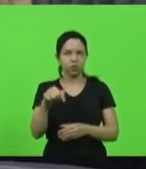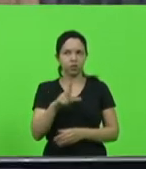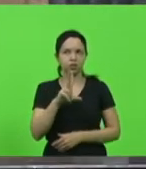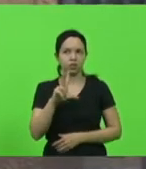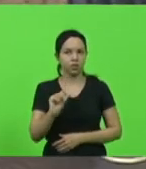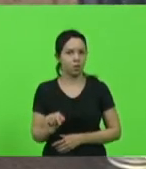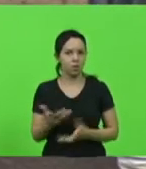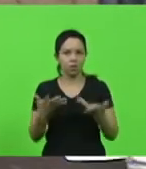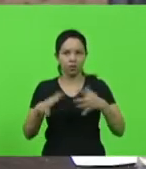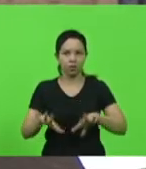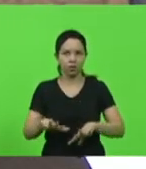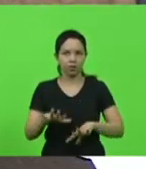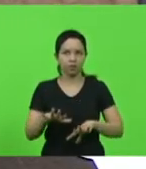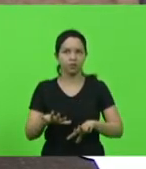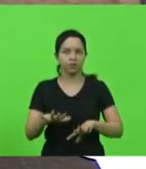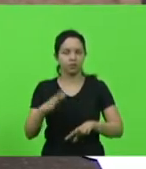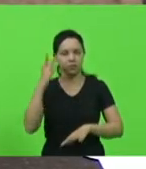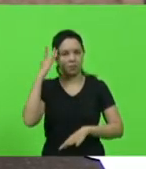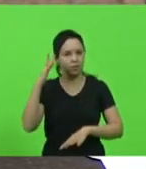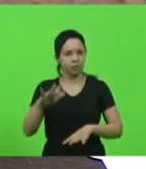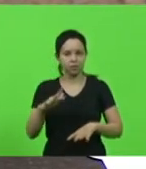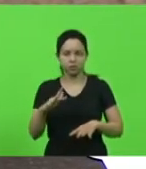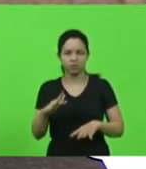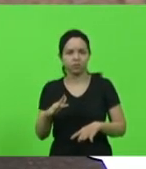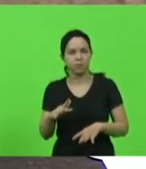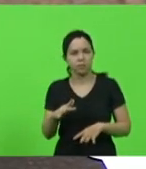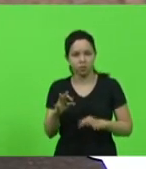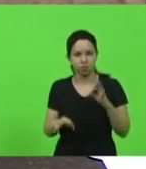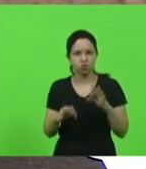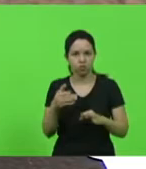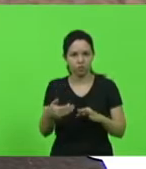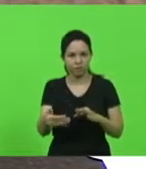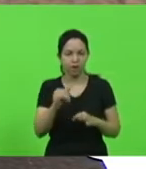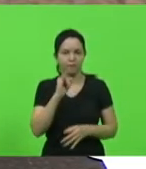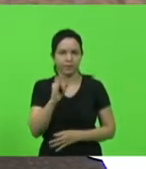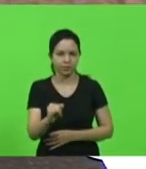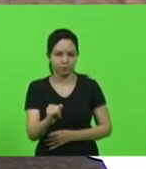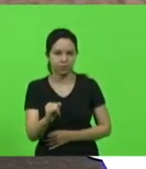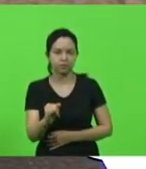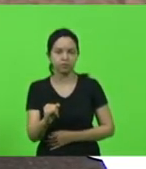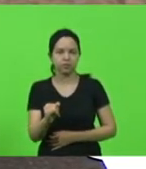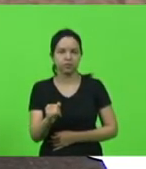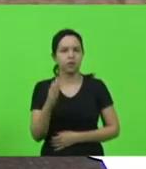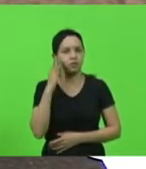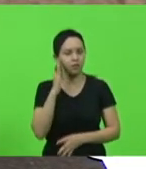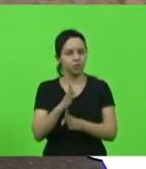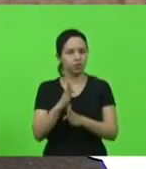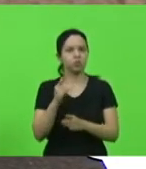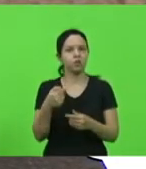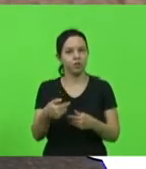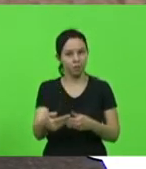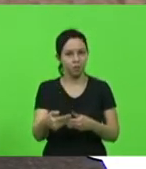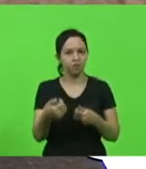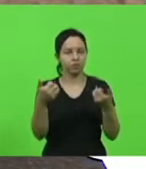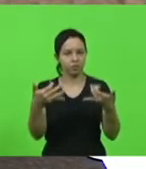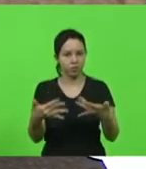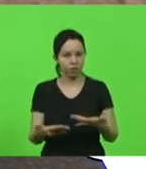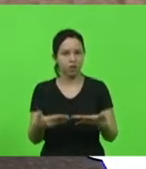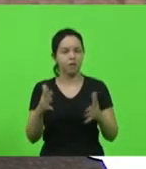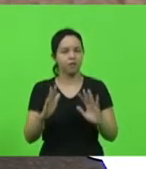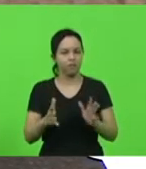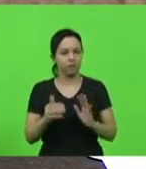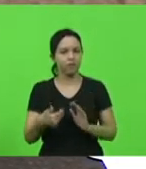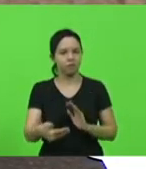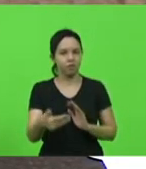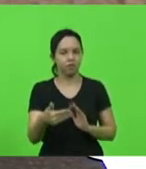saber disso, a justiça vai ficar sabendo. Talvez daí ache-se uma justificativa, porque leva-se 20 dias